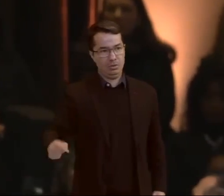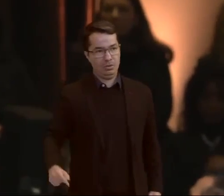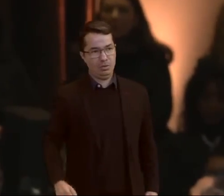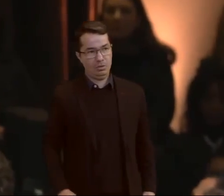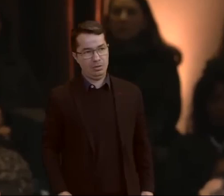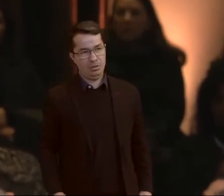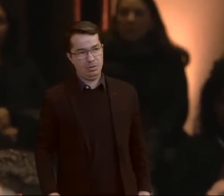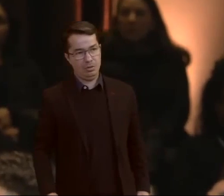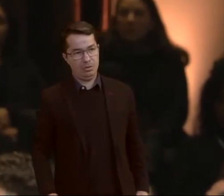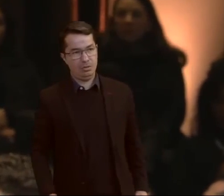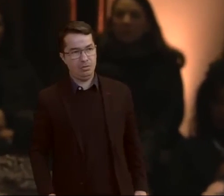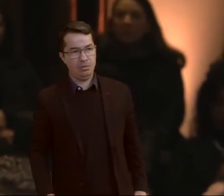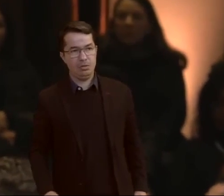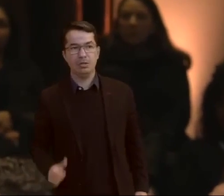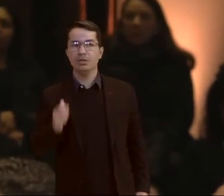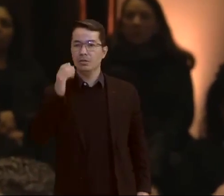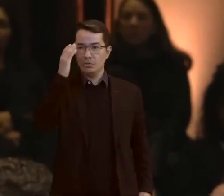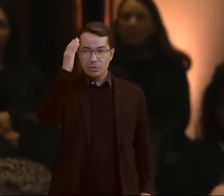Difíceis.